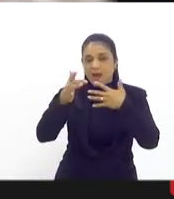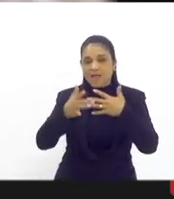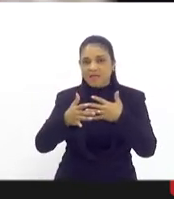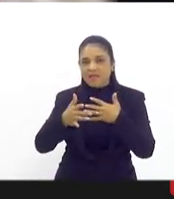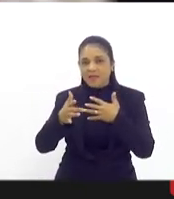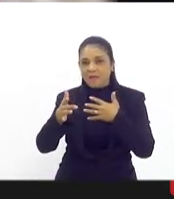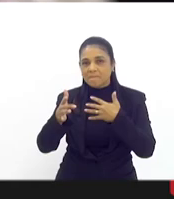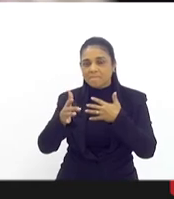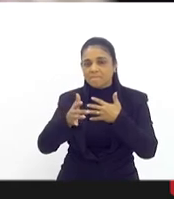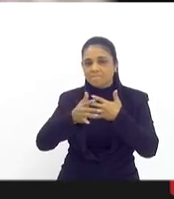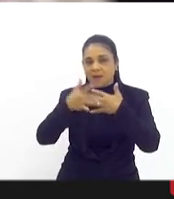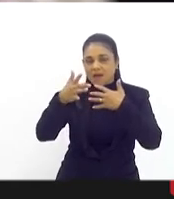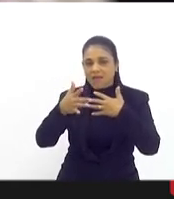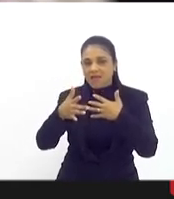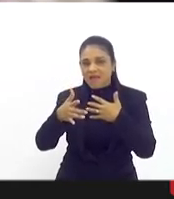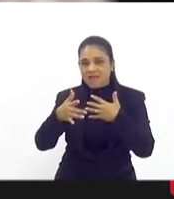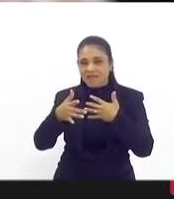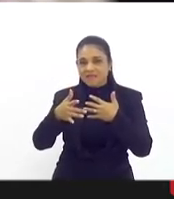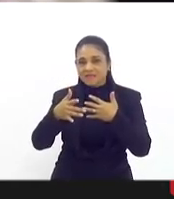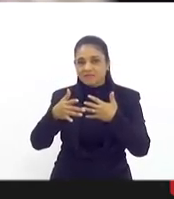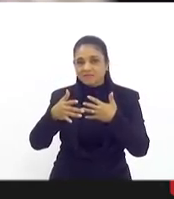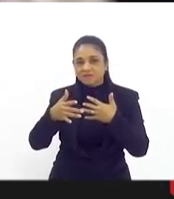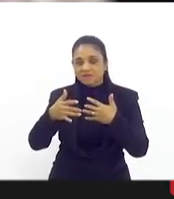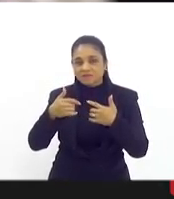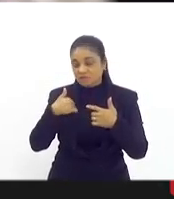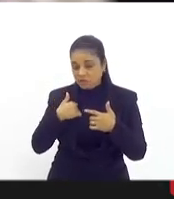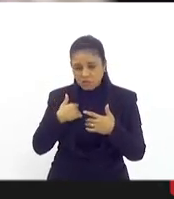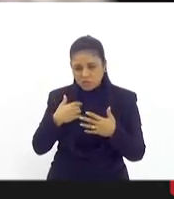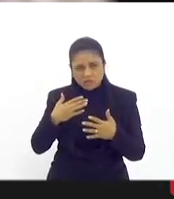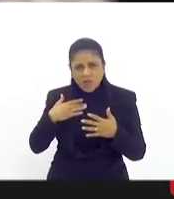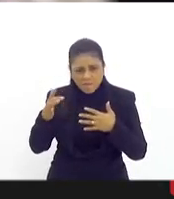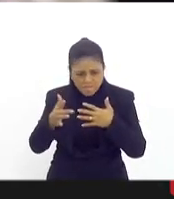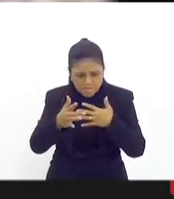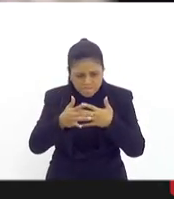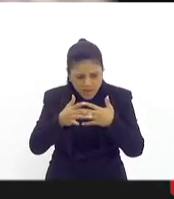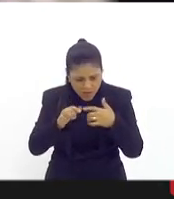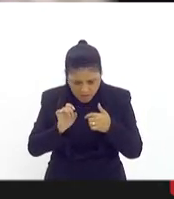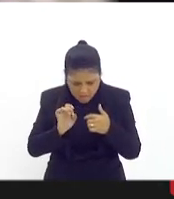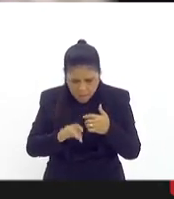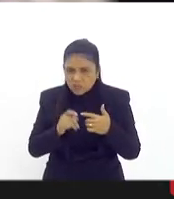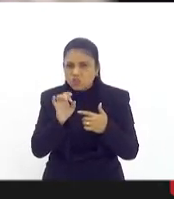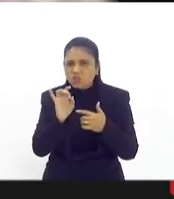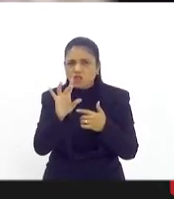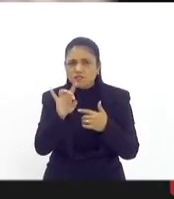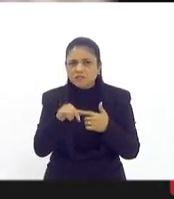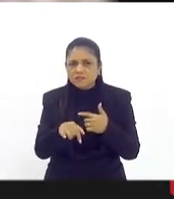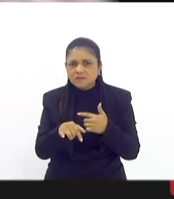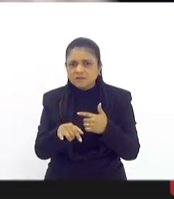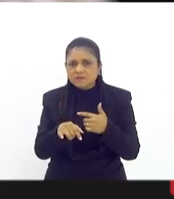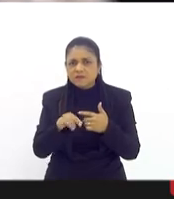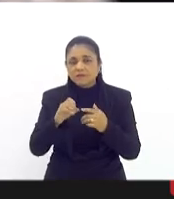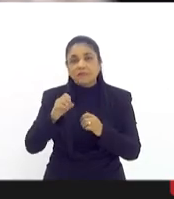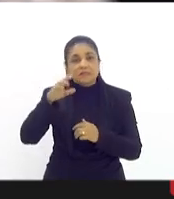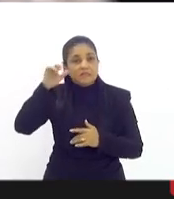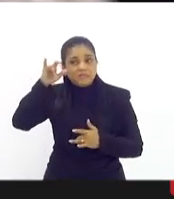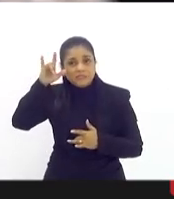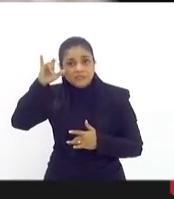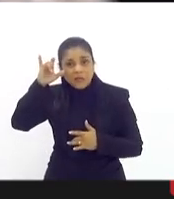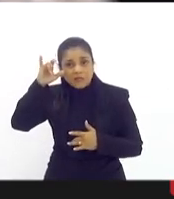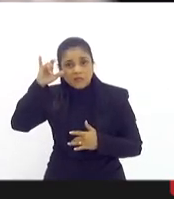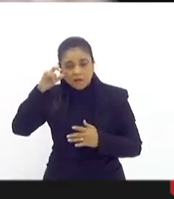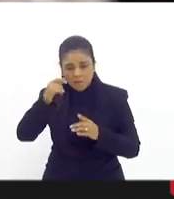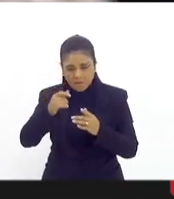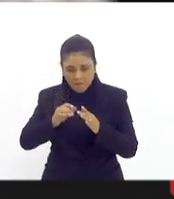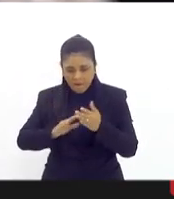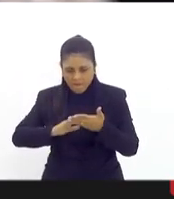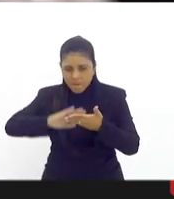que dá play no seu celular, sendo que você não deu play nele. Quando você abre o Instagram e você vai descendo a timeline, você é bombardeado por vídeos